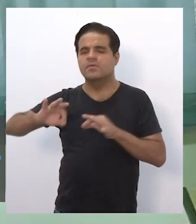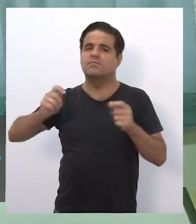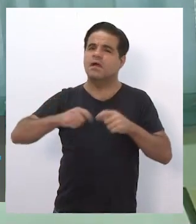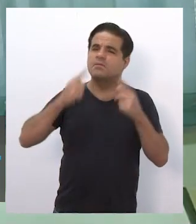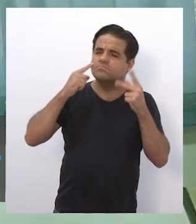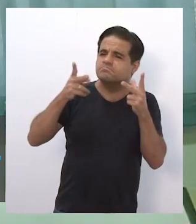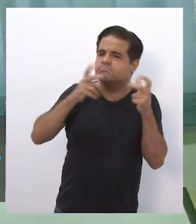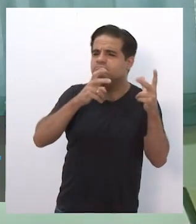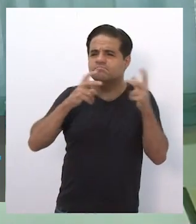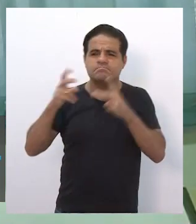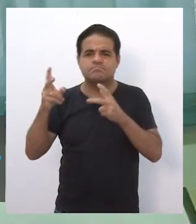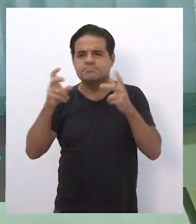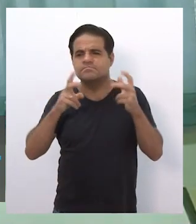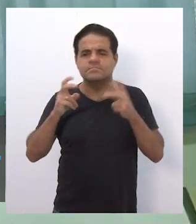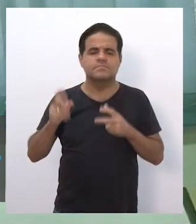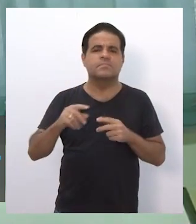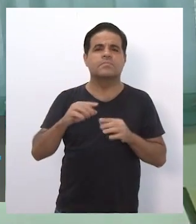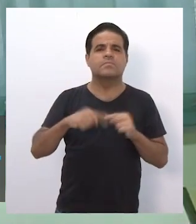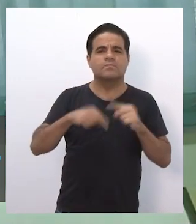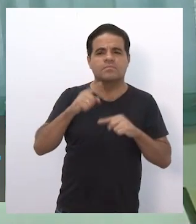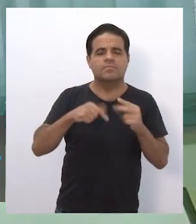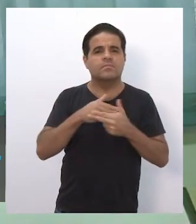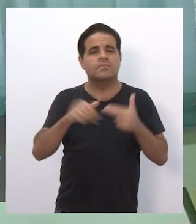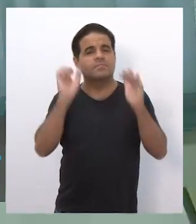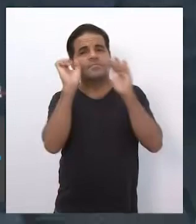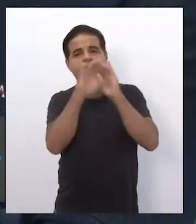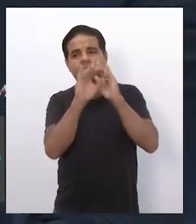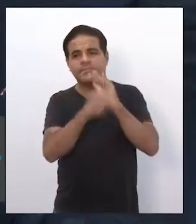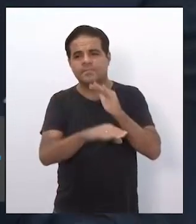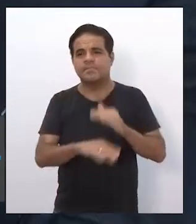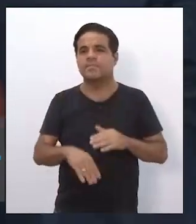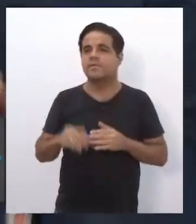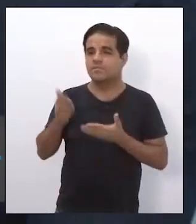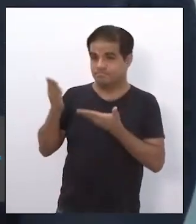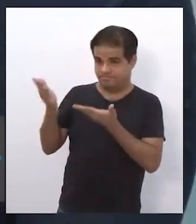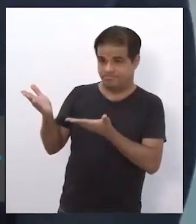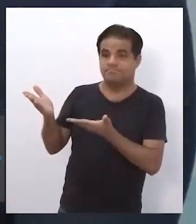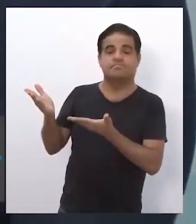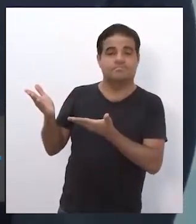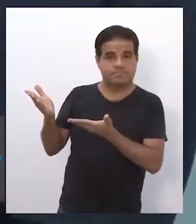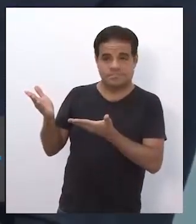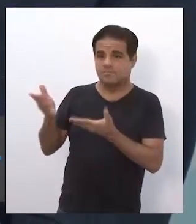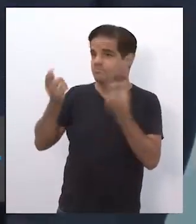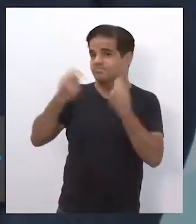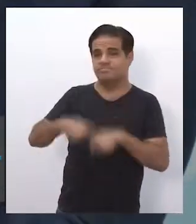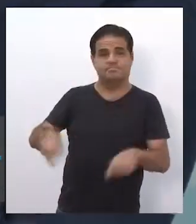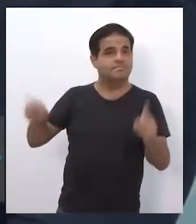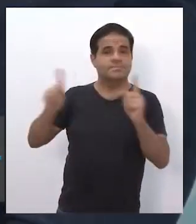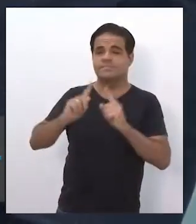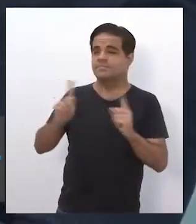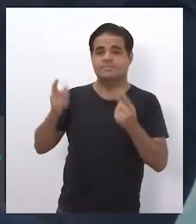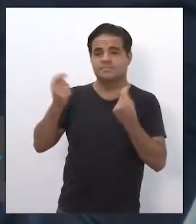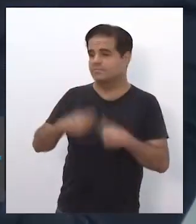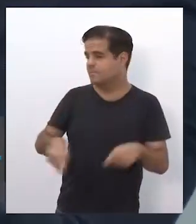seja, o componente de armazenamento SSD M2, ele não precisa,